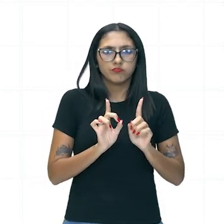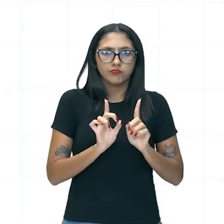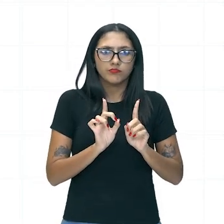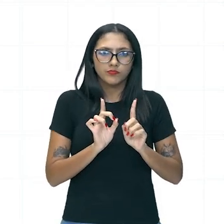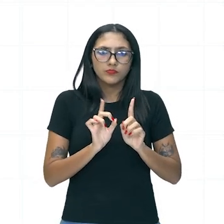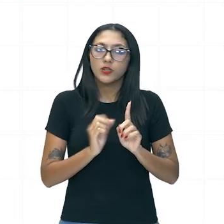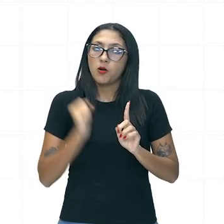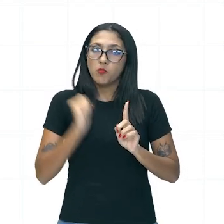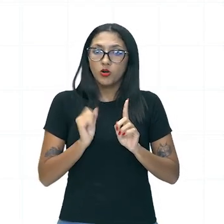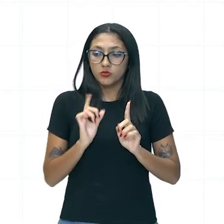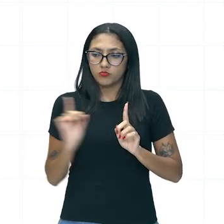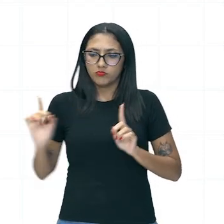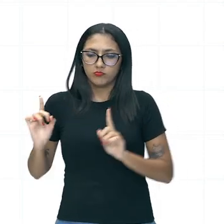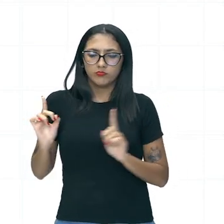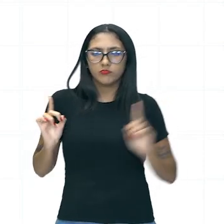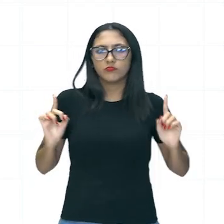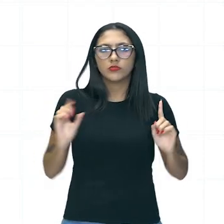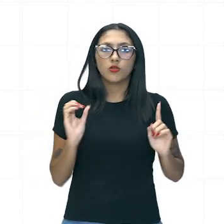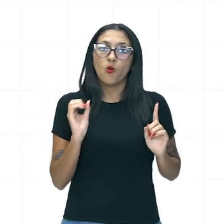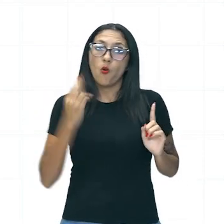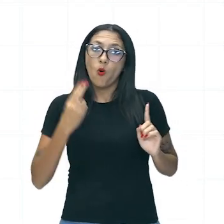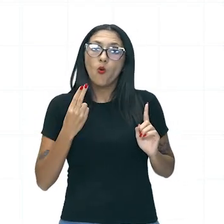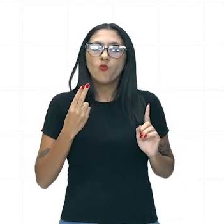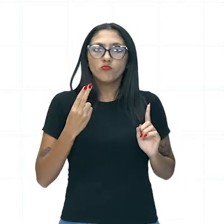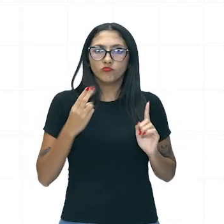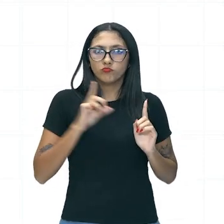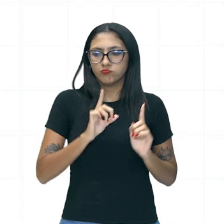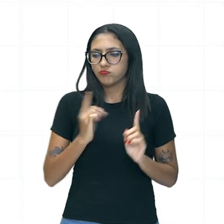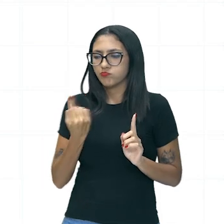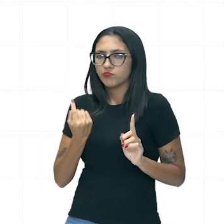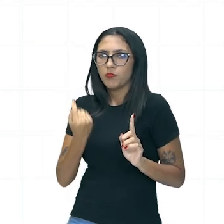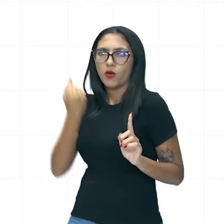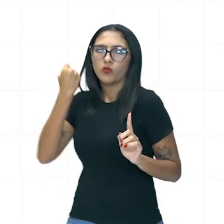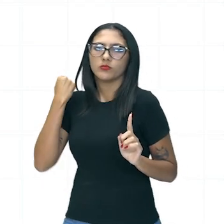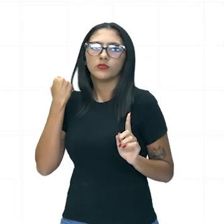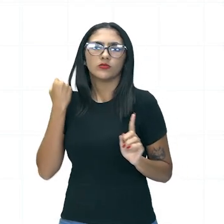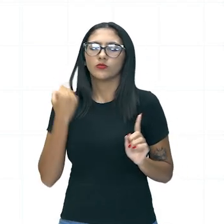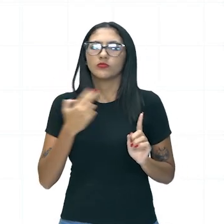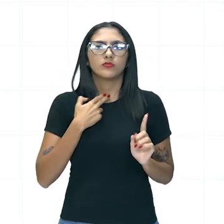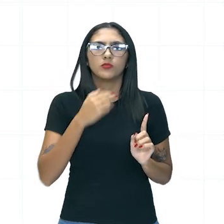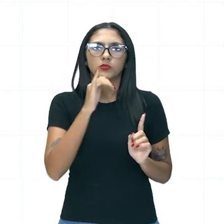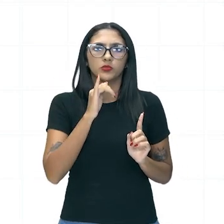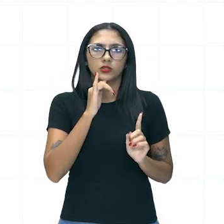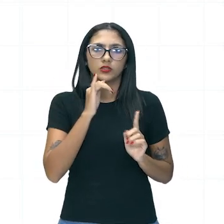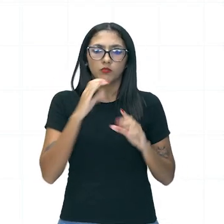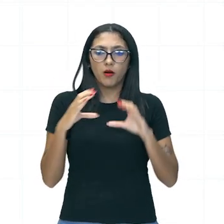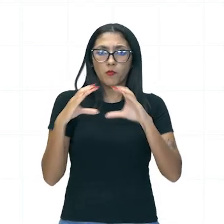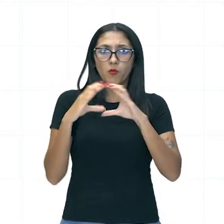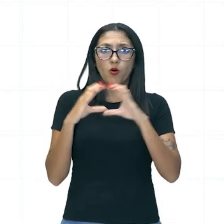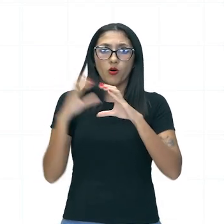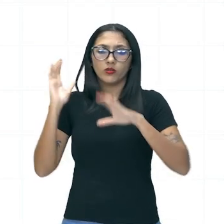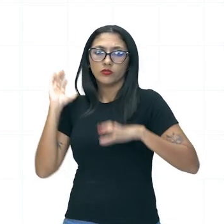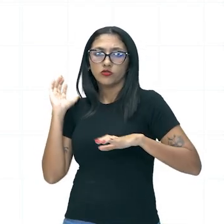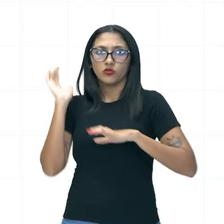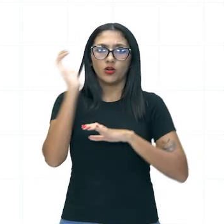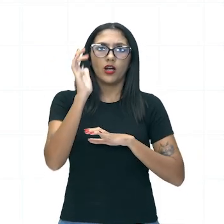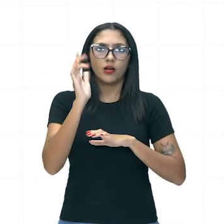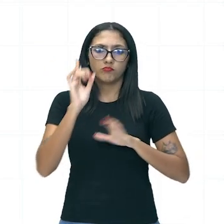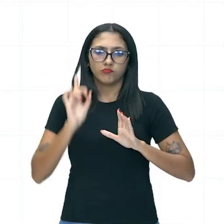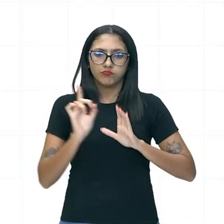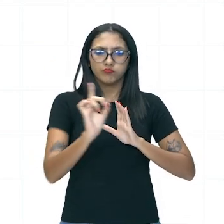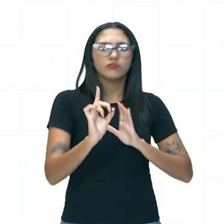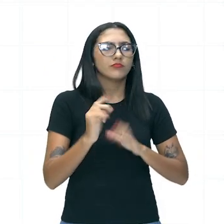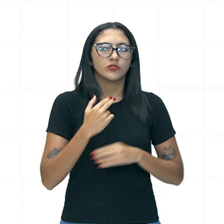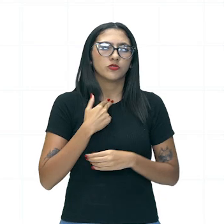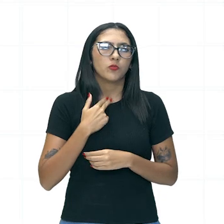feito lateralmente ou para trás. Não pode passar essa bola para frente, porque aí você já está